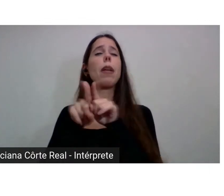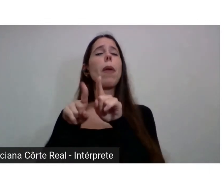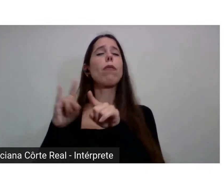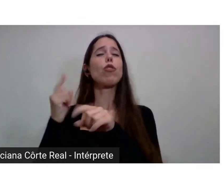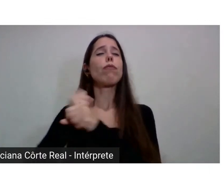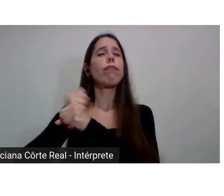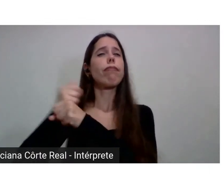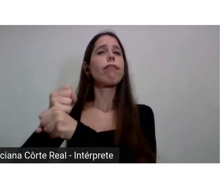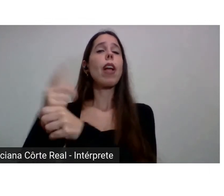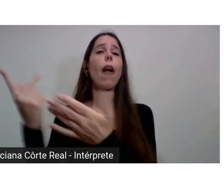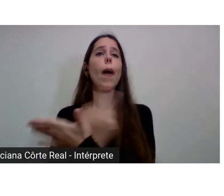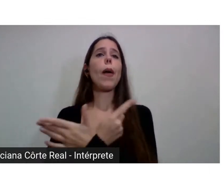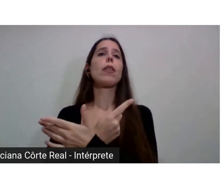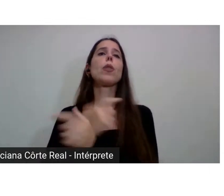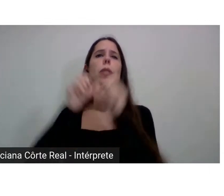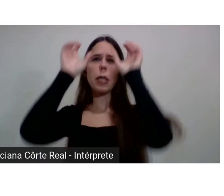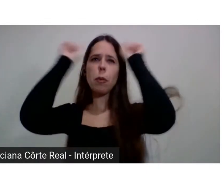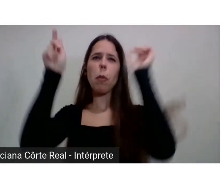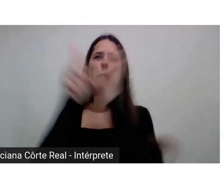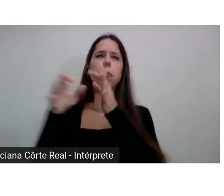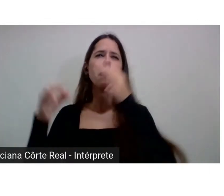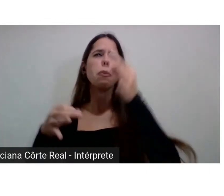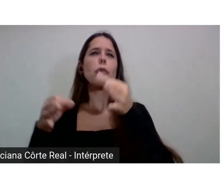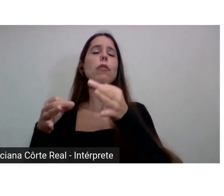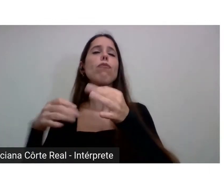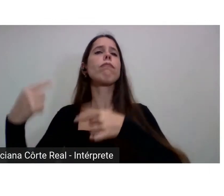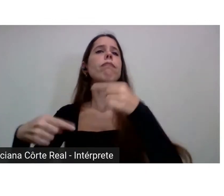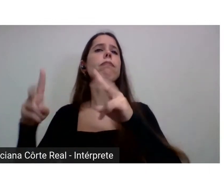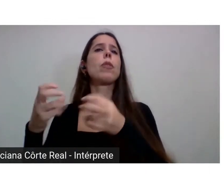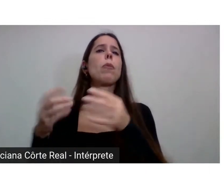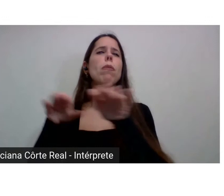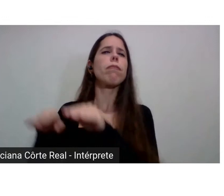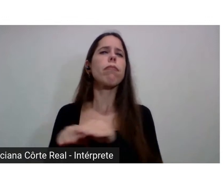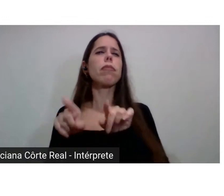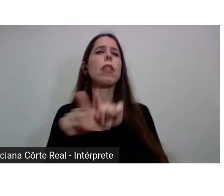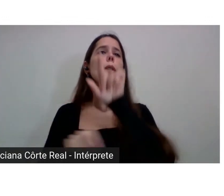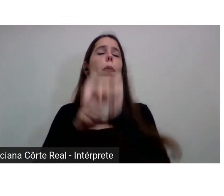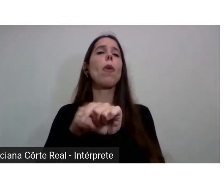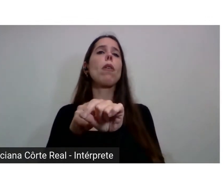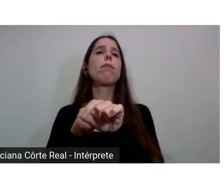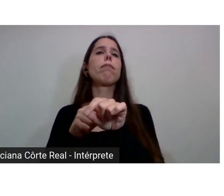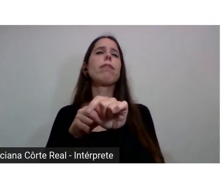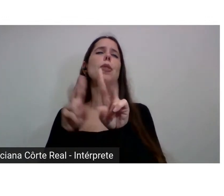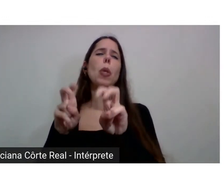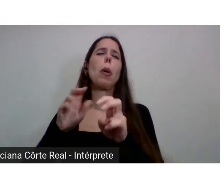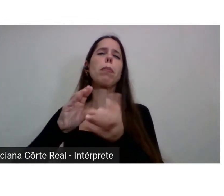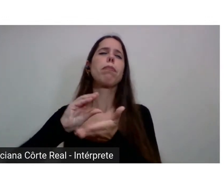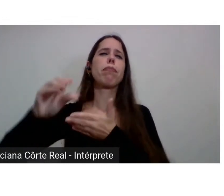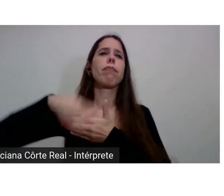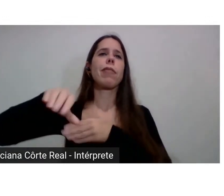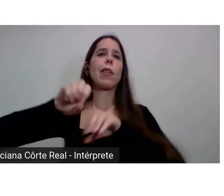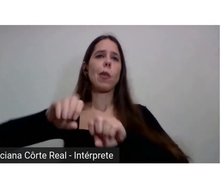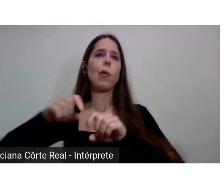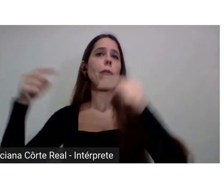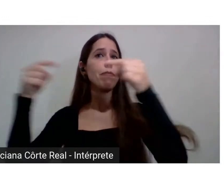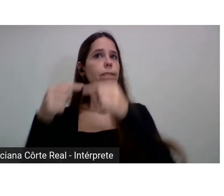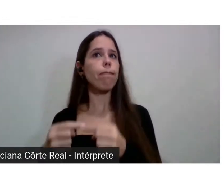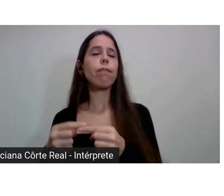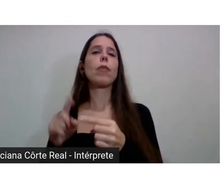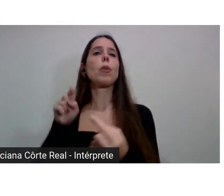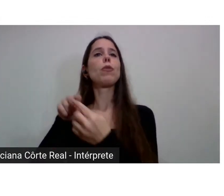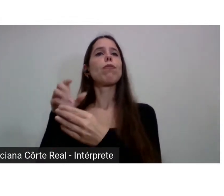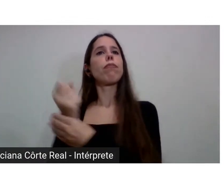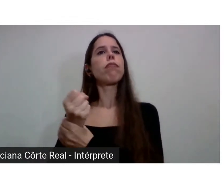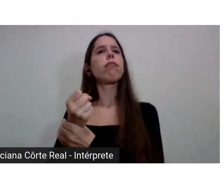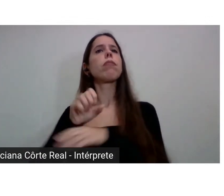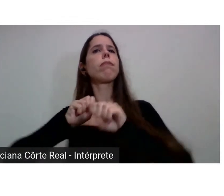a equidade e a adequação no financiamento educacional para assegurar a garantia de condições de qualidade. O